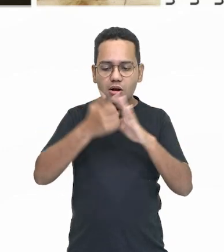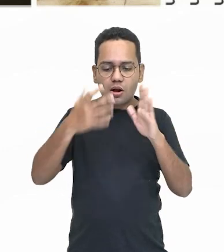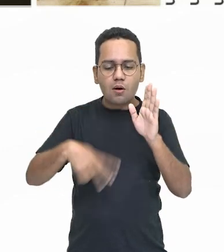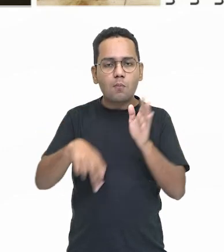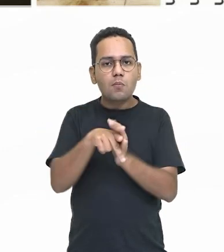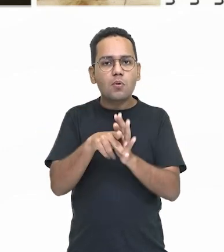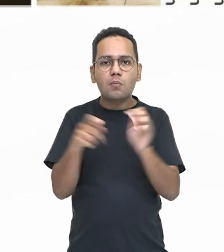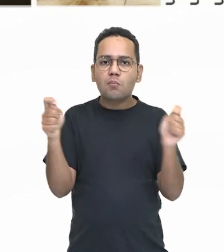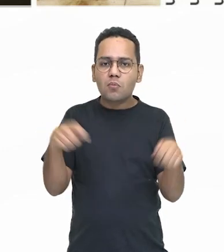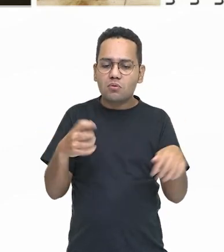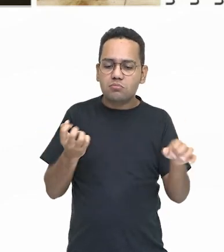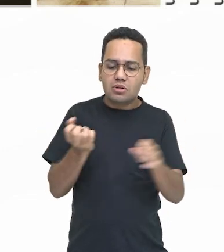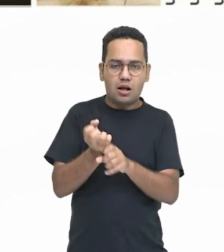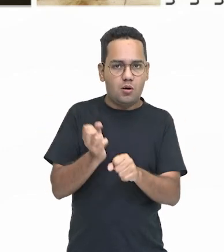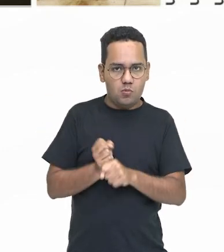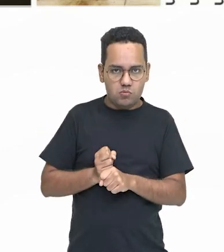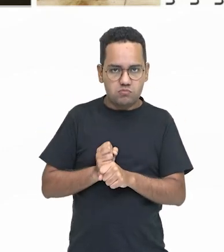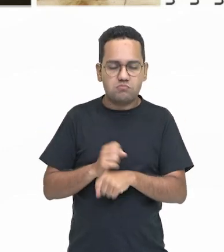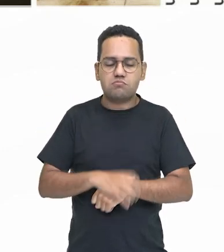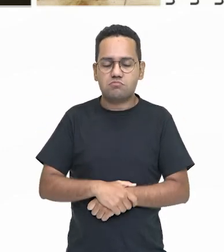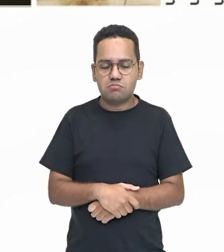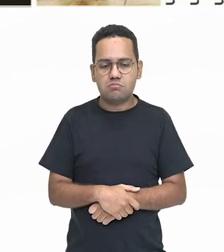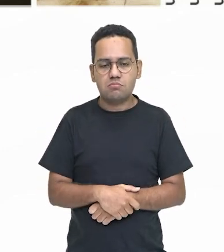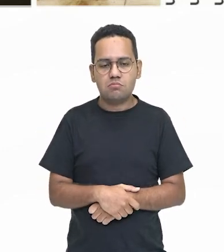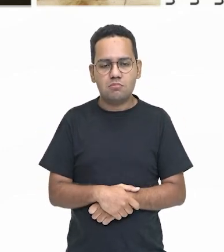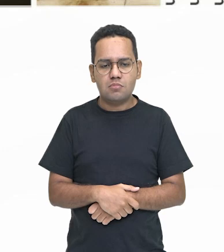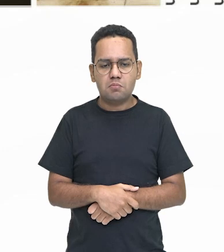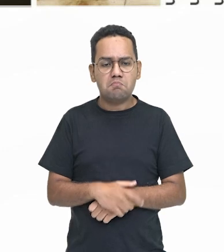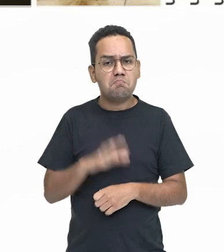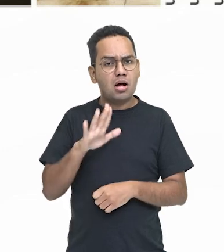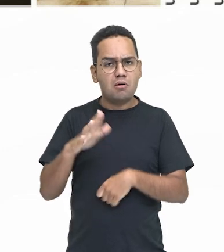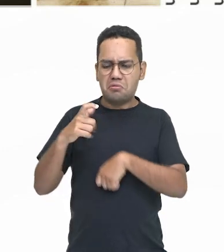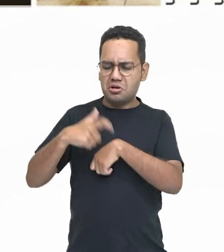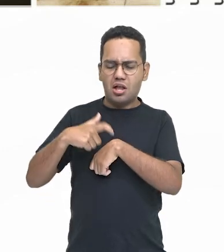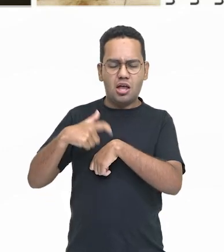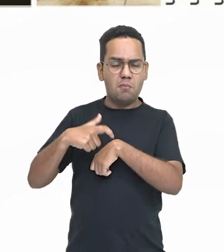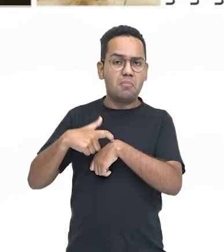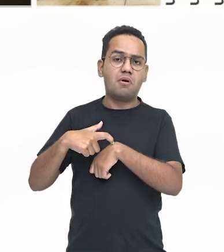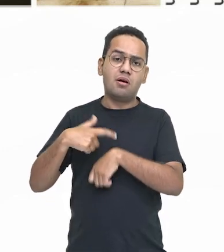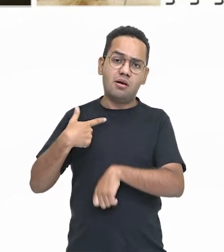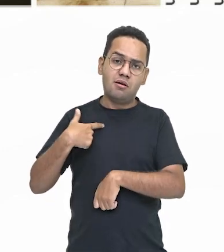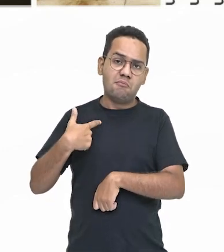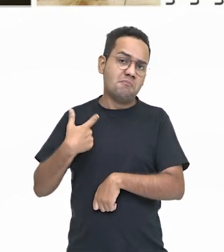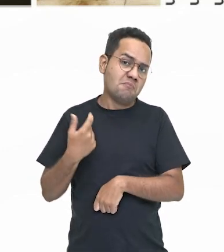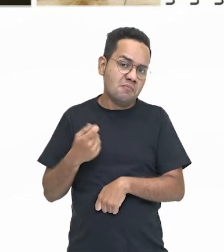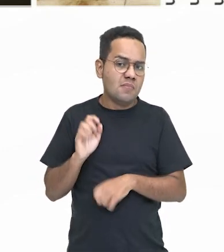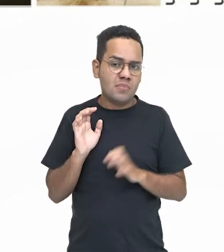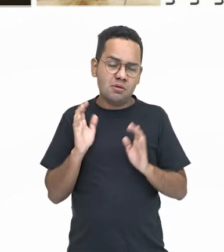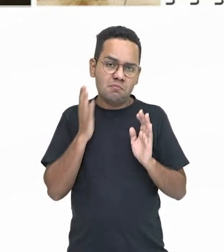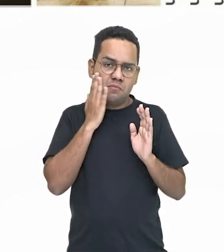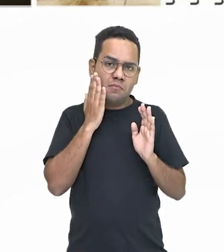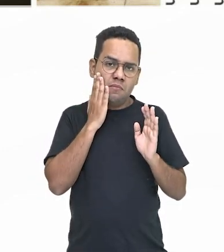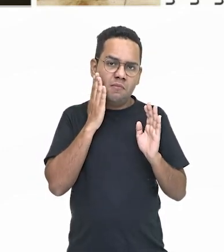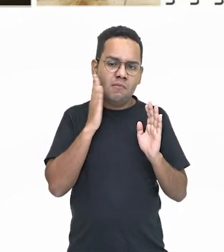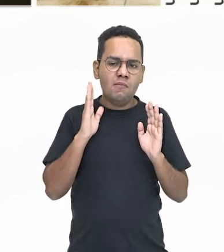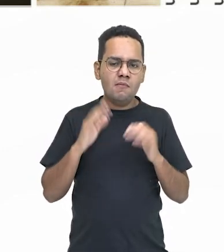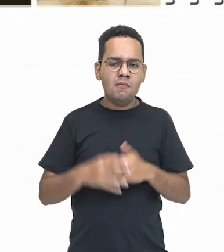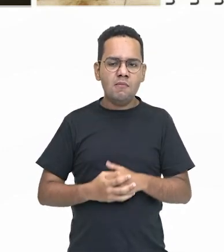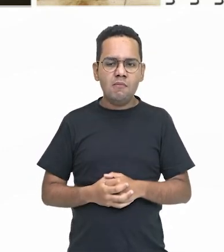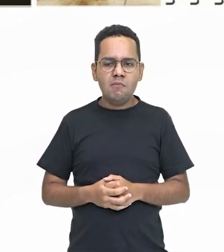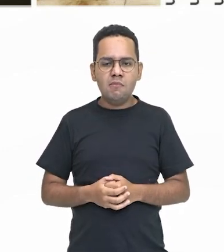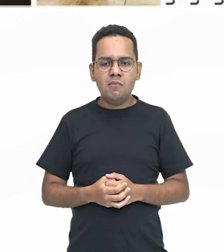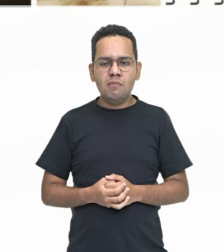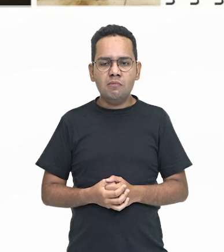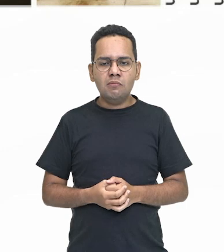esse cálculo, né? E o tempo, aí só eu vou saber quanto tempo vai ser ligado o aparelho, né? Tem aparelhos,